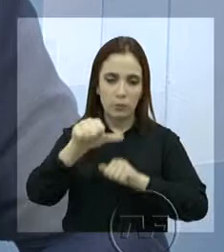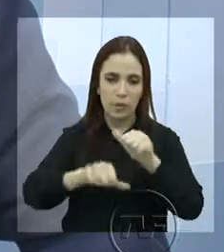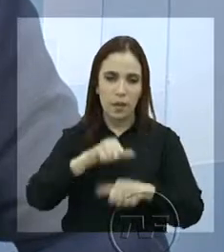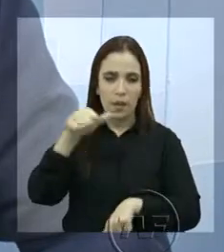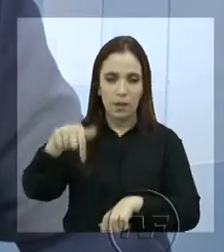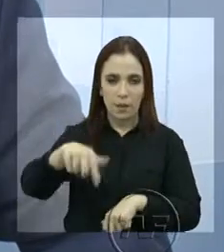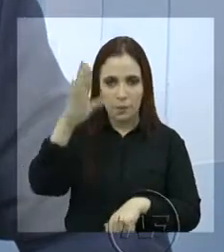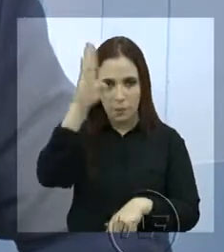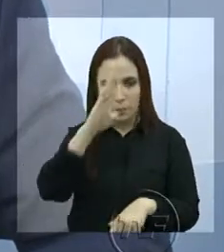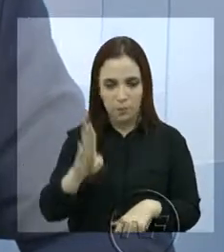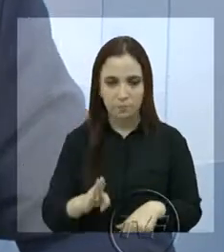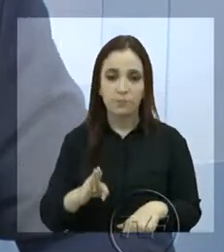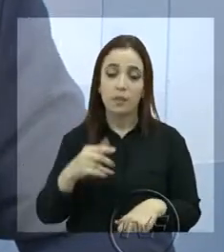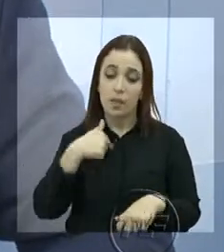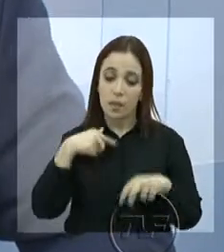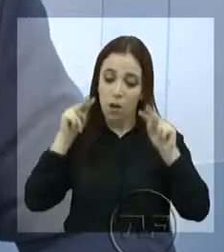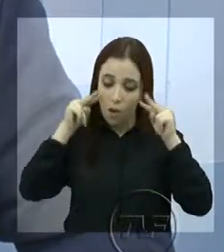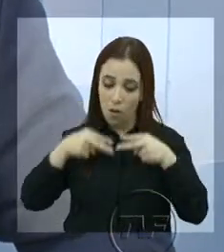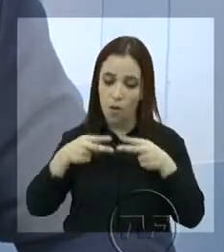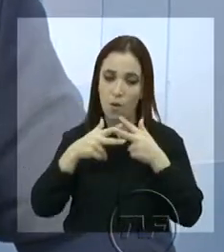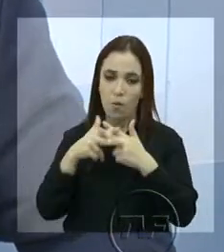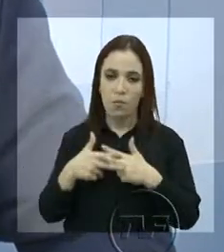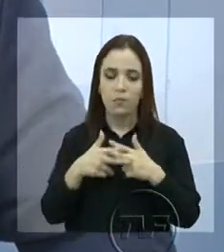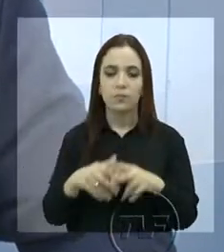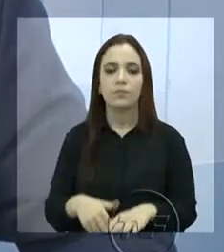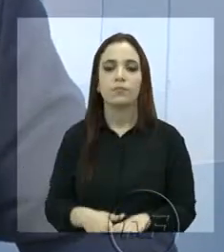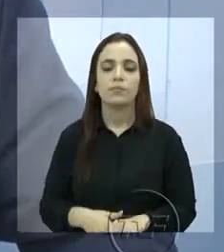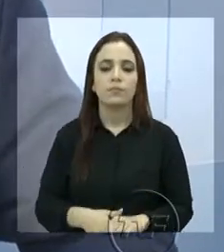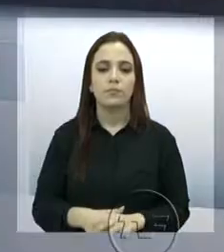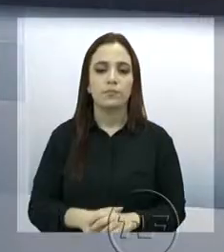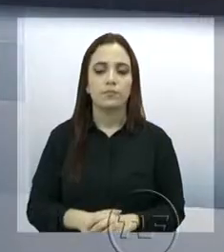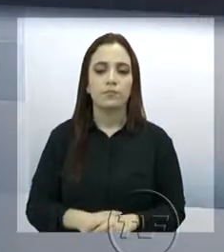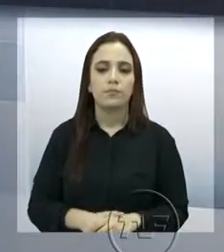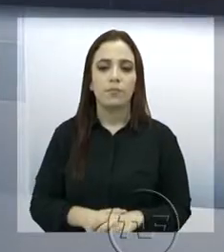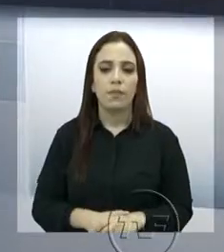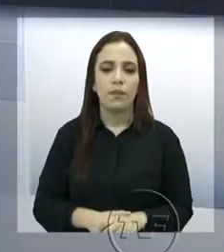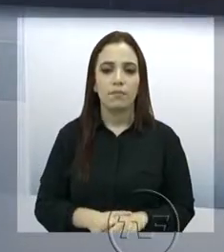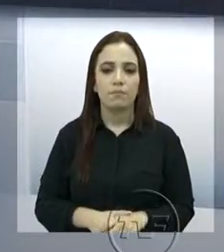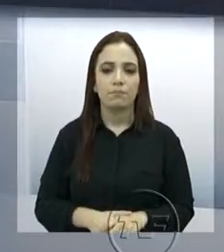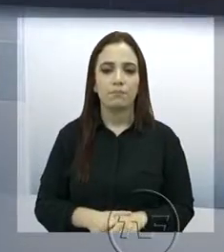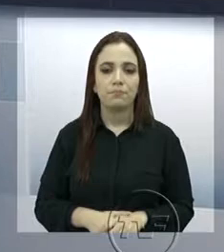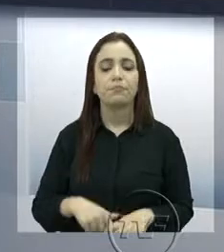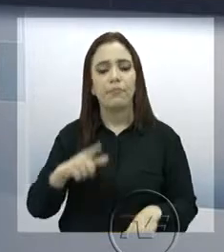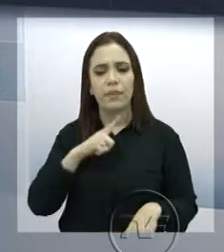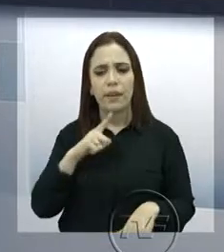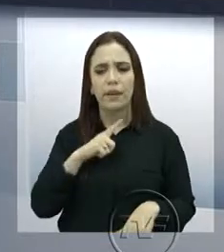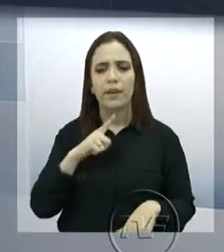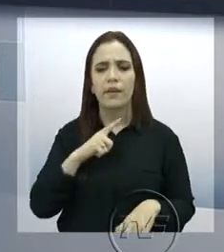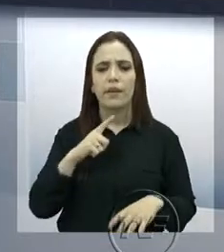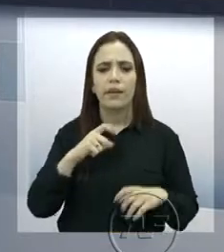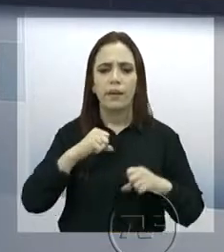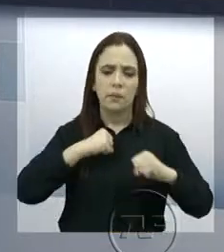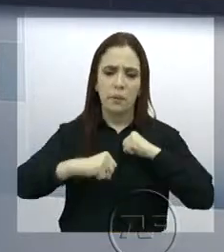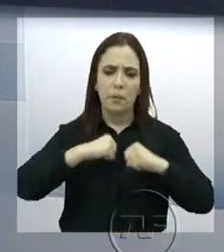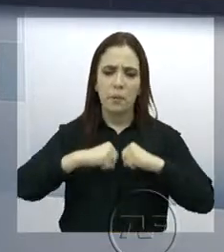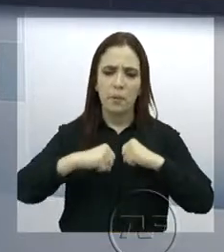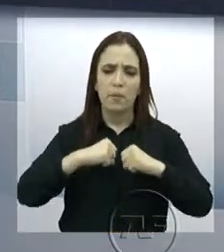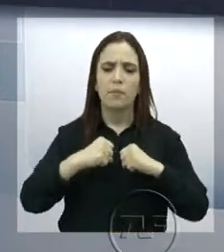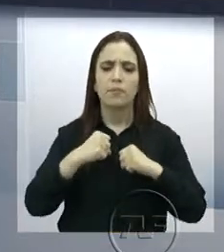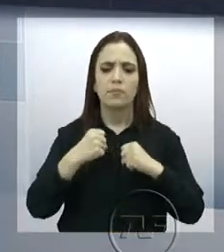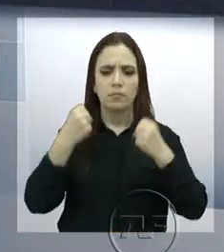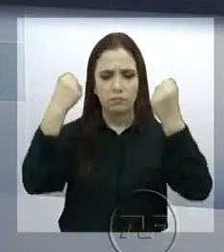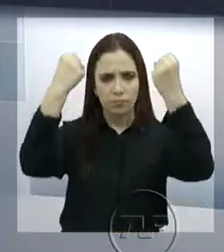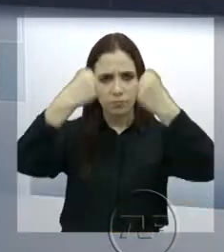pensar que essa mudança também tem que começar na gente. Né? Um aspecto que tem sido debatido, uma situação